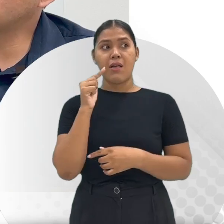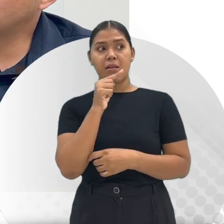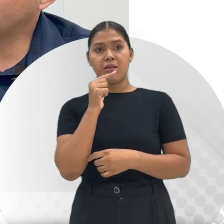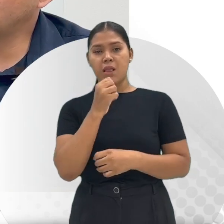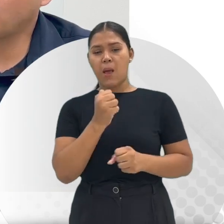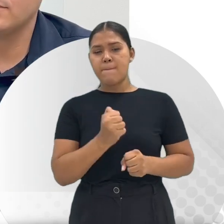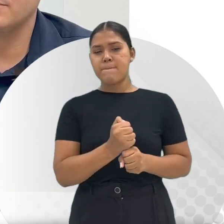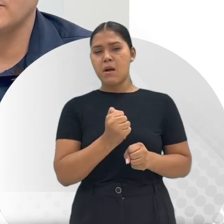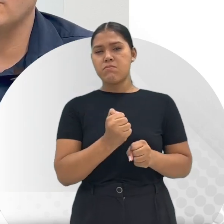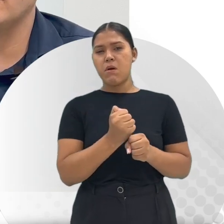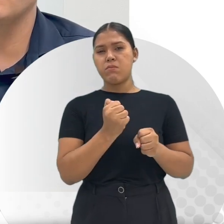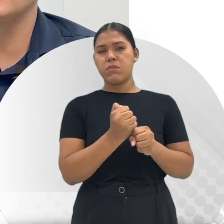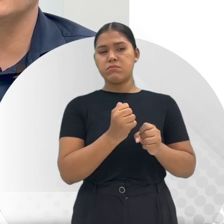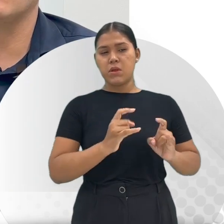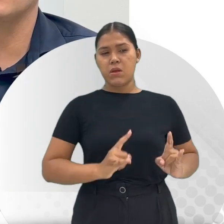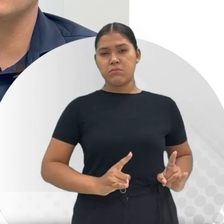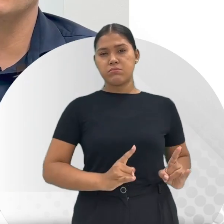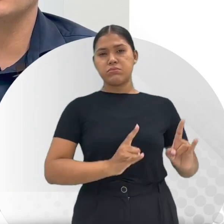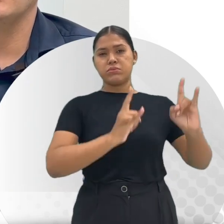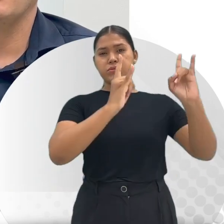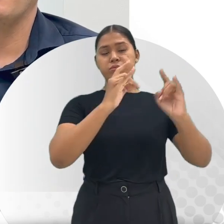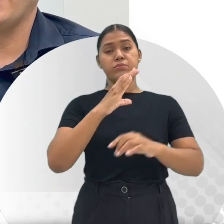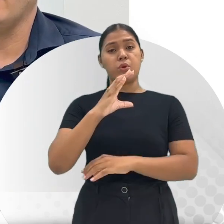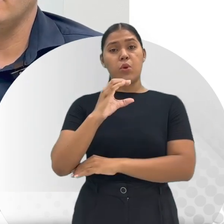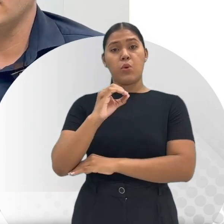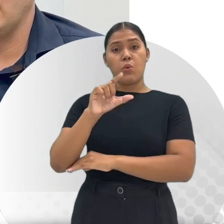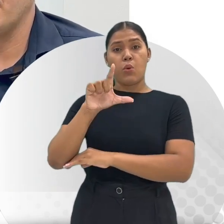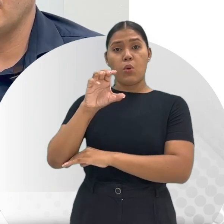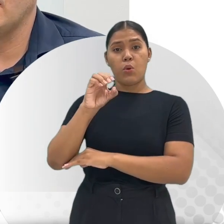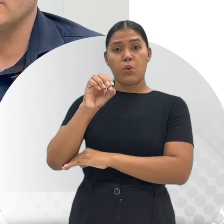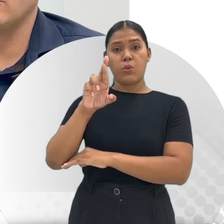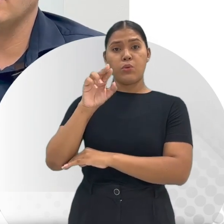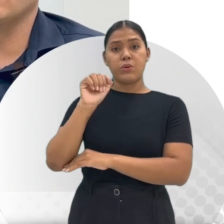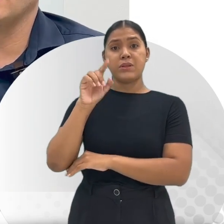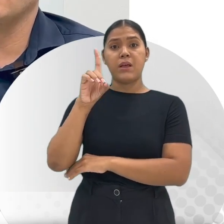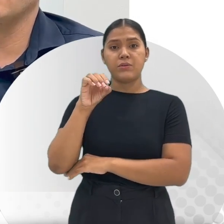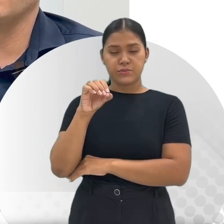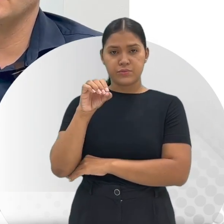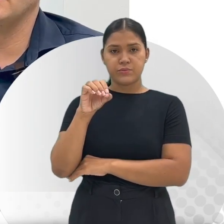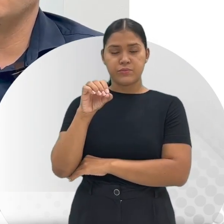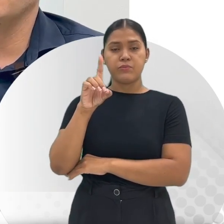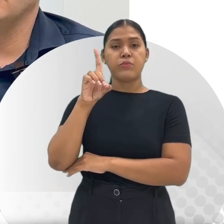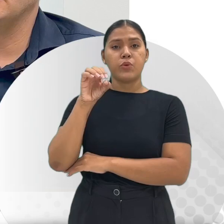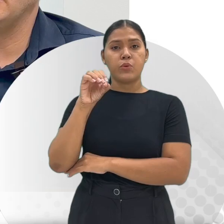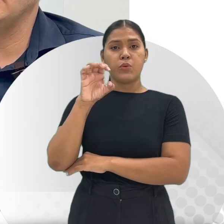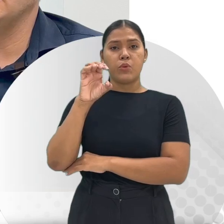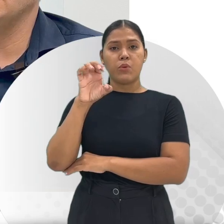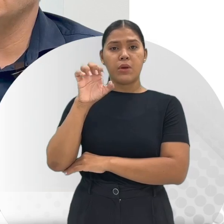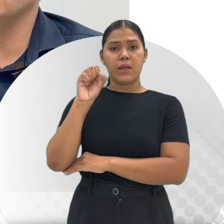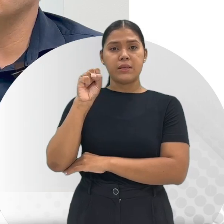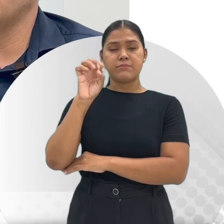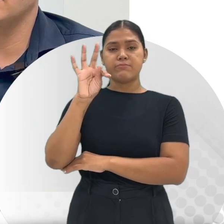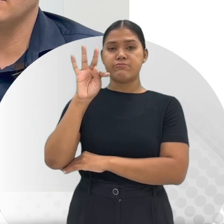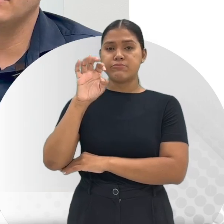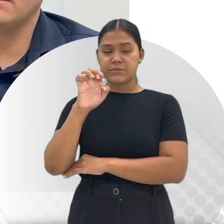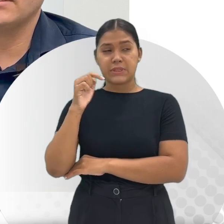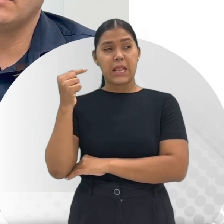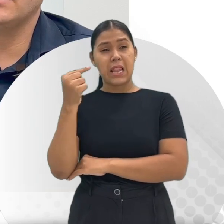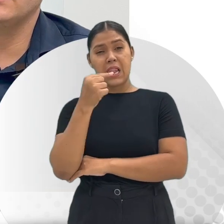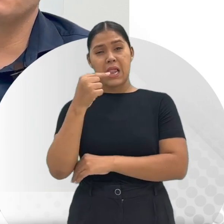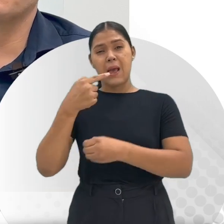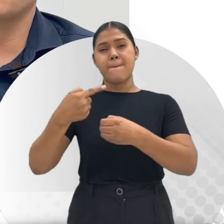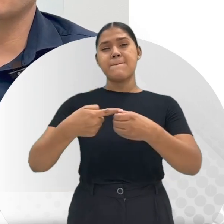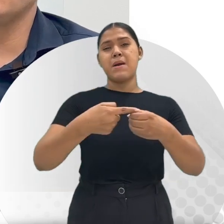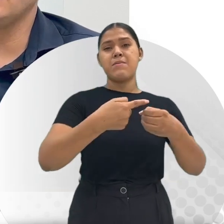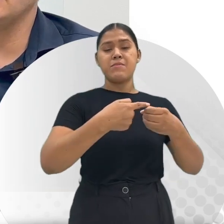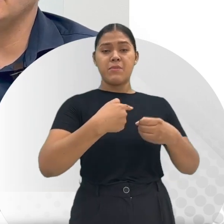Colorado Oeste em 94. Eu fui Nossa. visitar o campus, na época, Escola Agrotécnica Federal, né, e eu estava no ensino fundamental